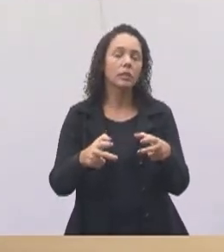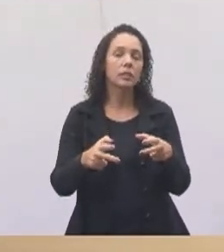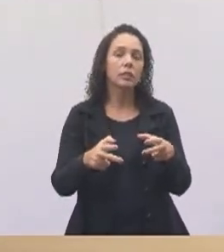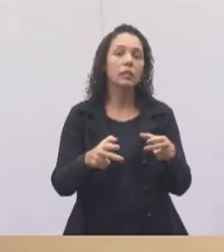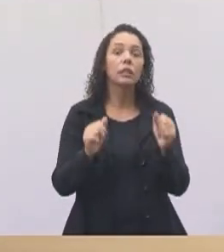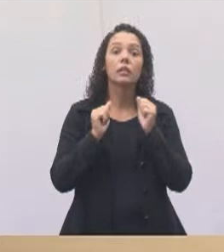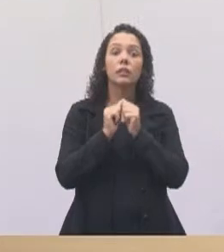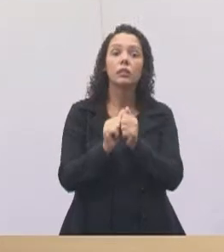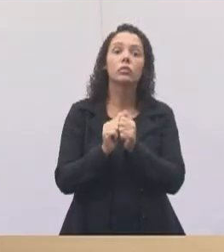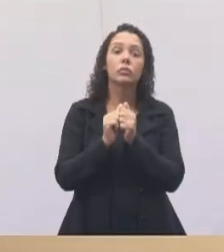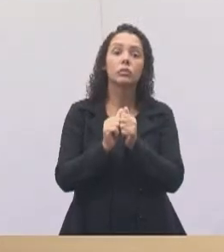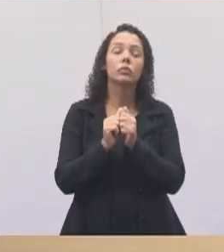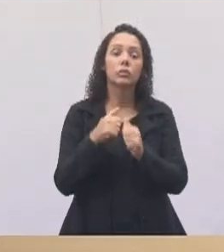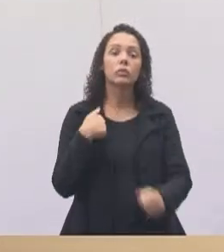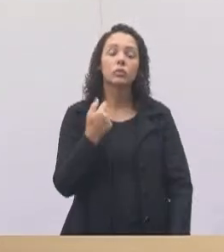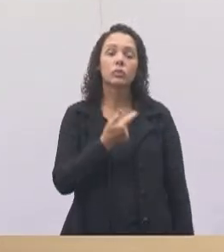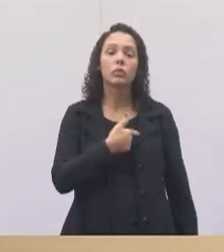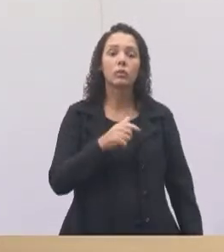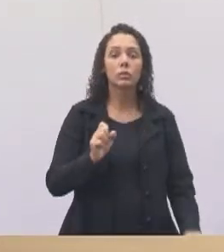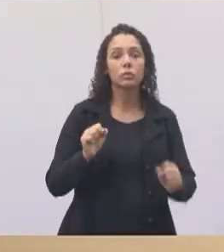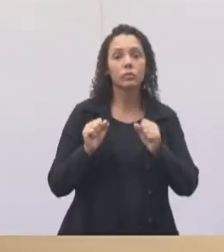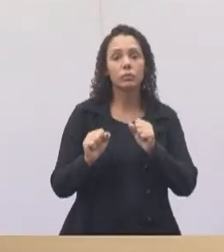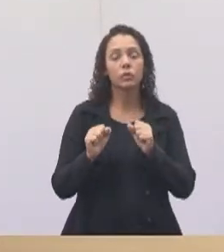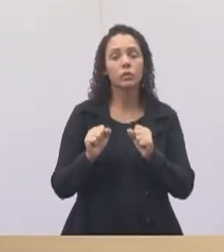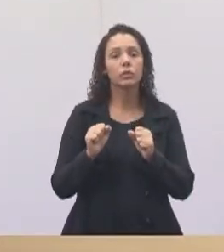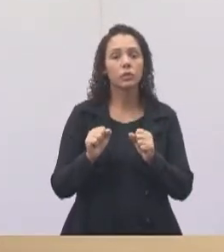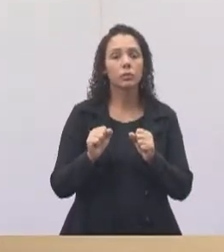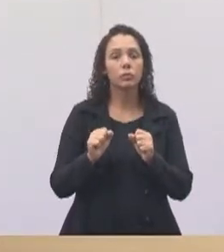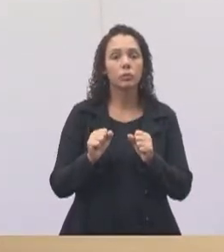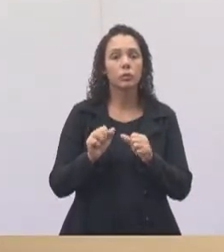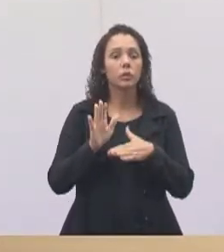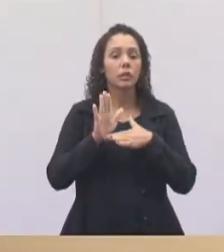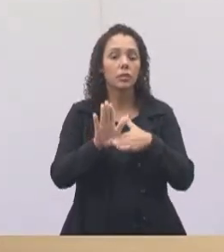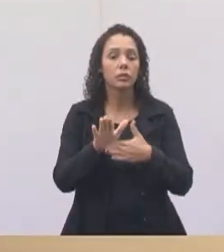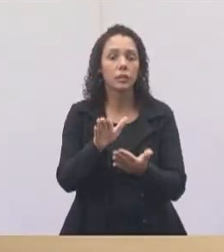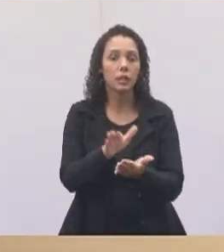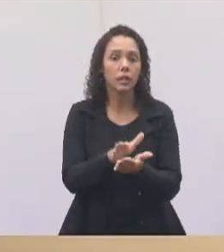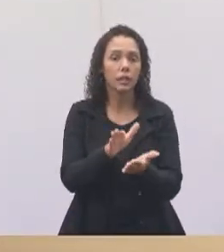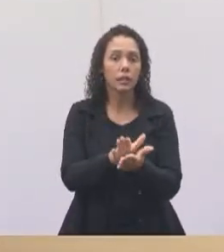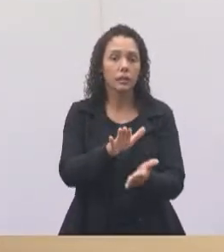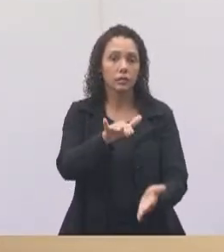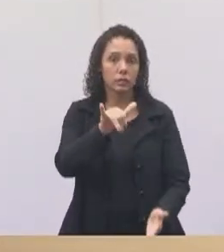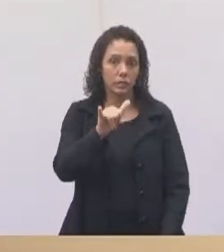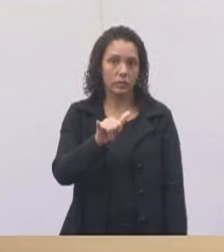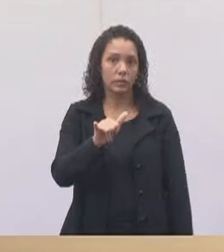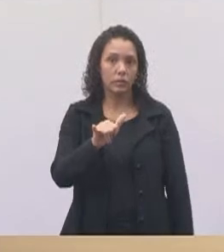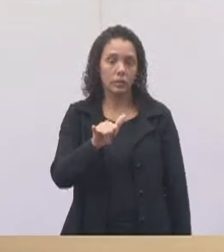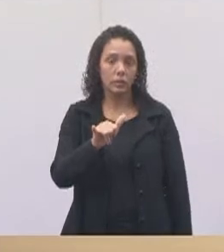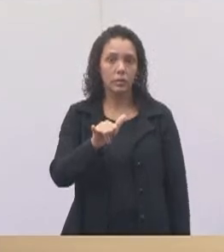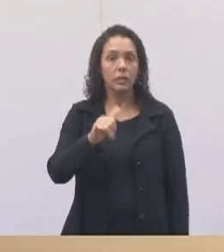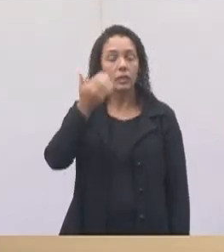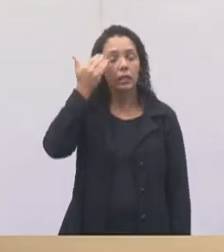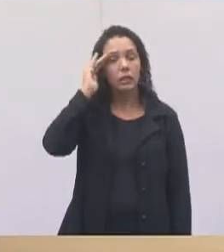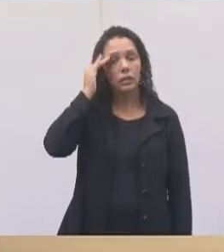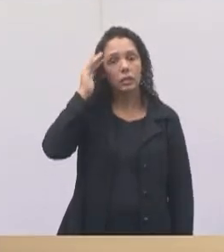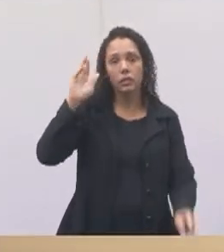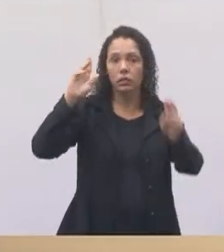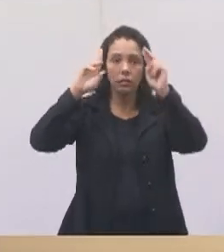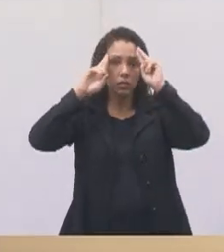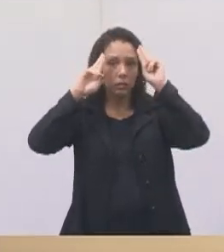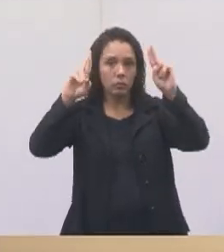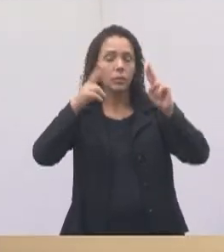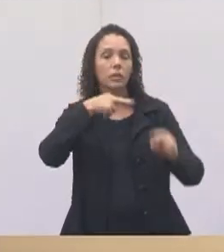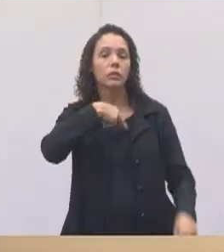que junto nós possamos fazer na nossa cidade o entendimento do respeito